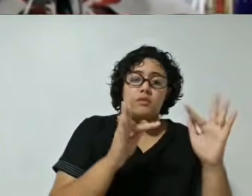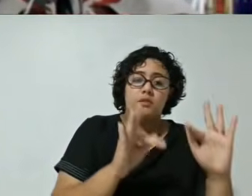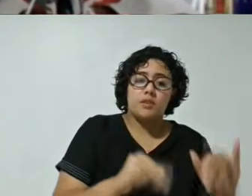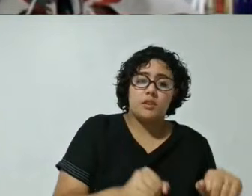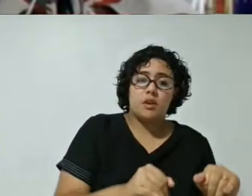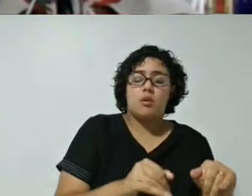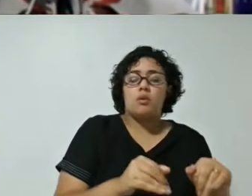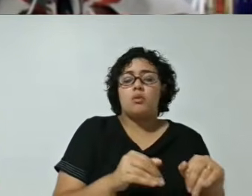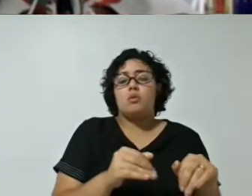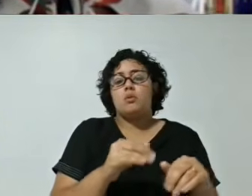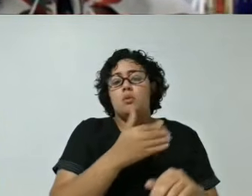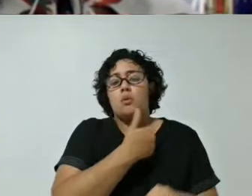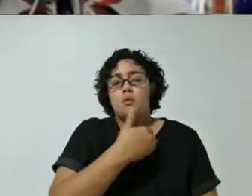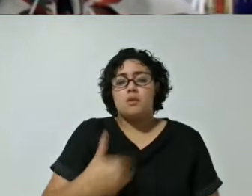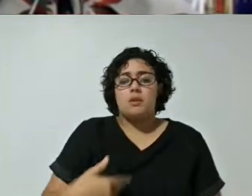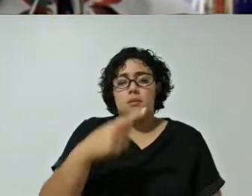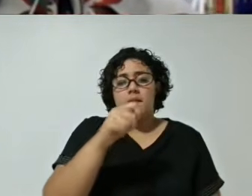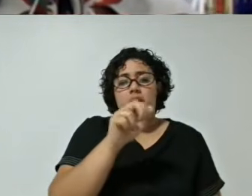Então,